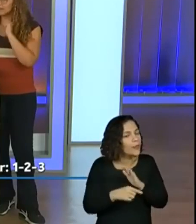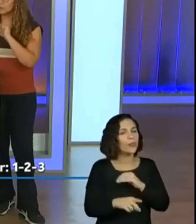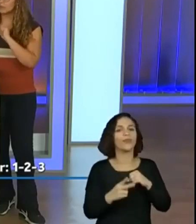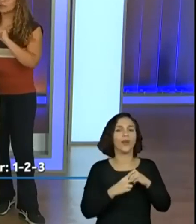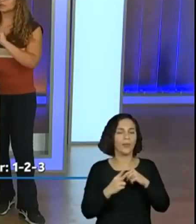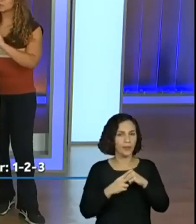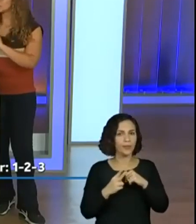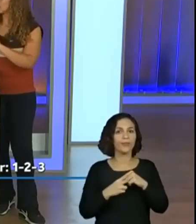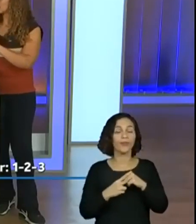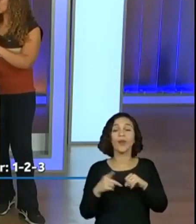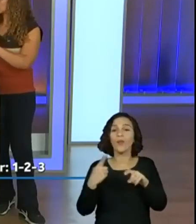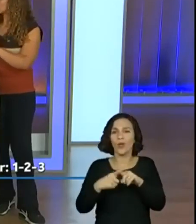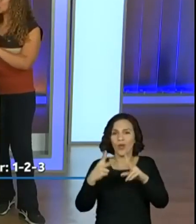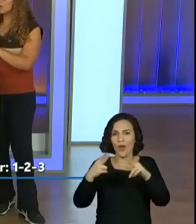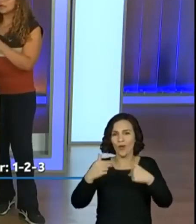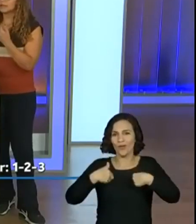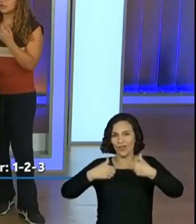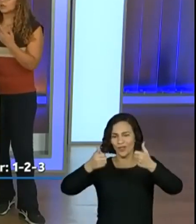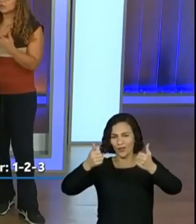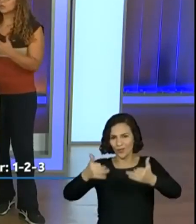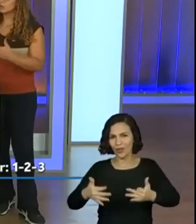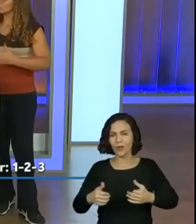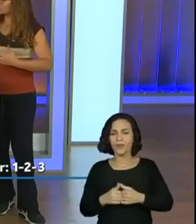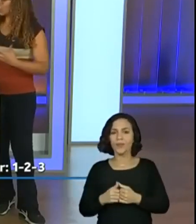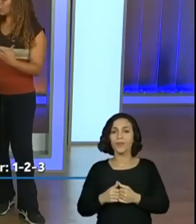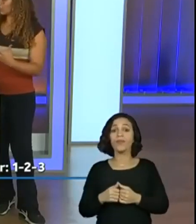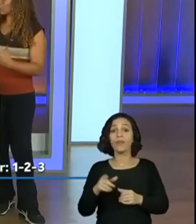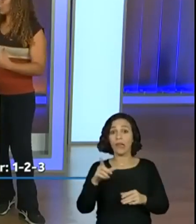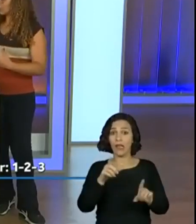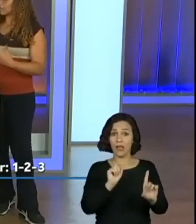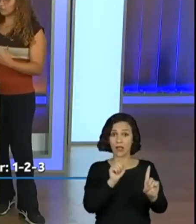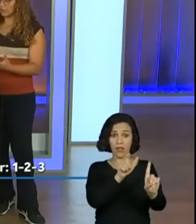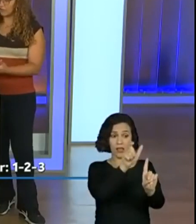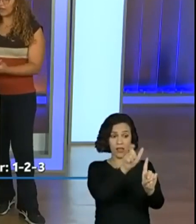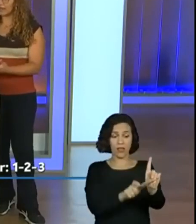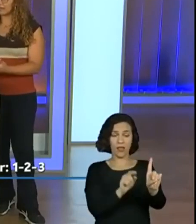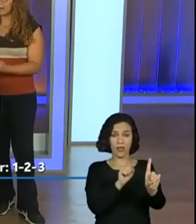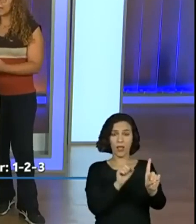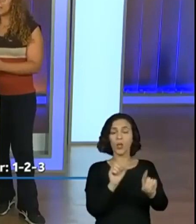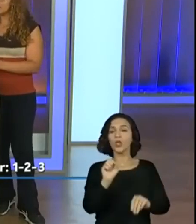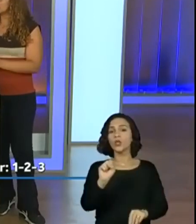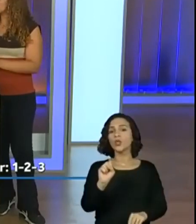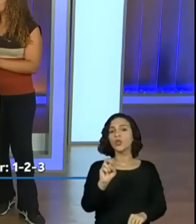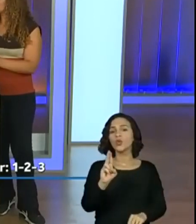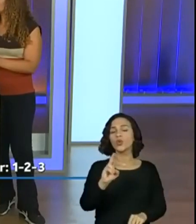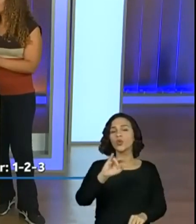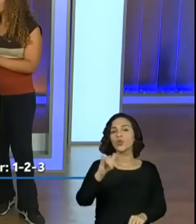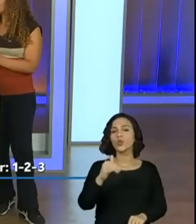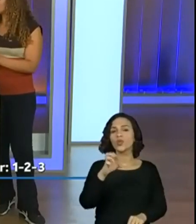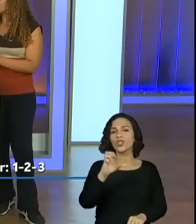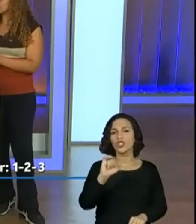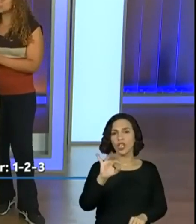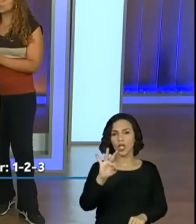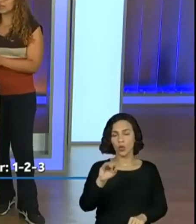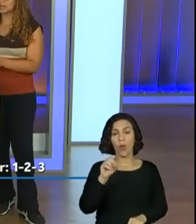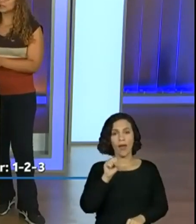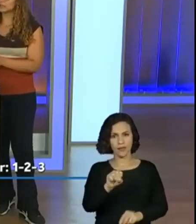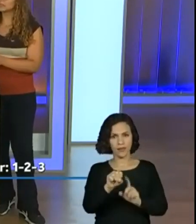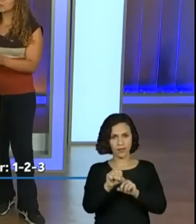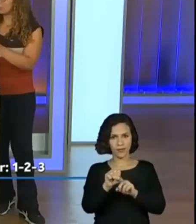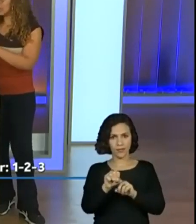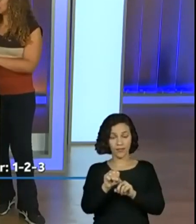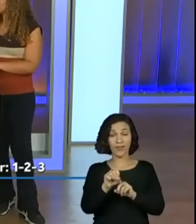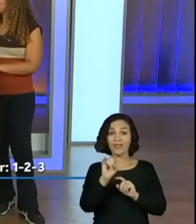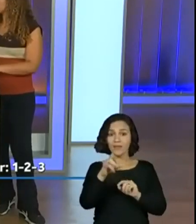gente já citou mesmo que os colegas contribuíram, tem o sujeito, na verdade, da frase, né? E esse sujeito, quando